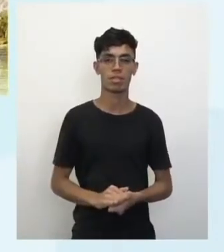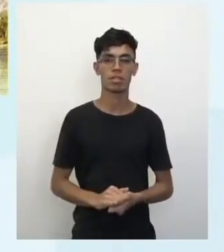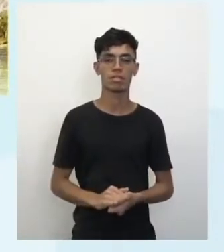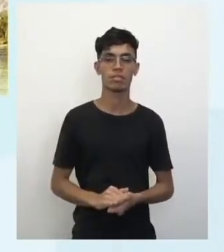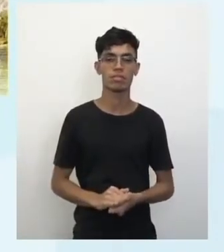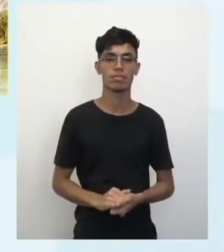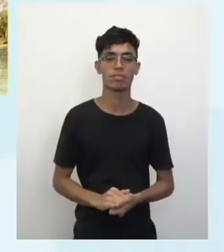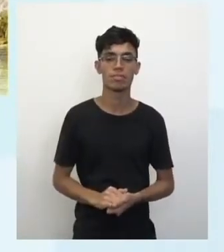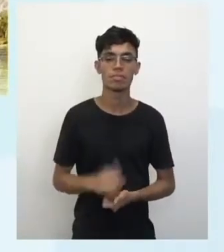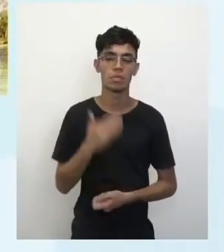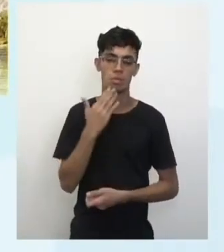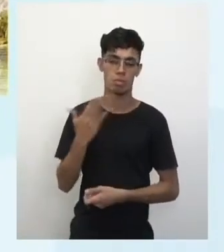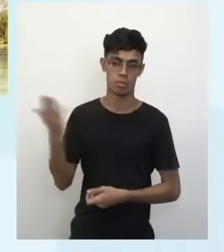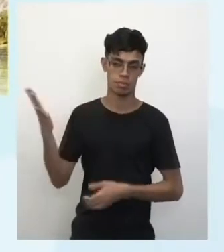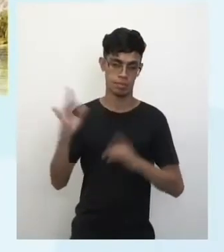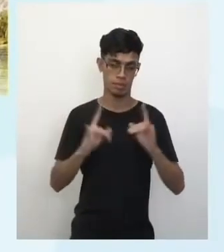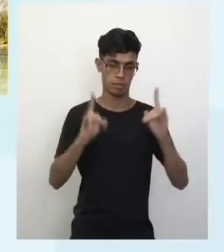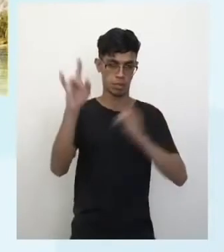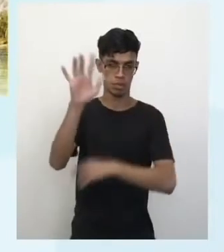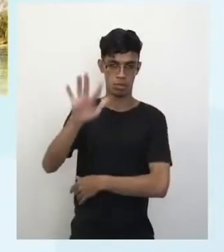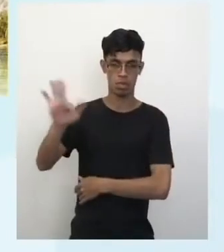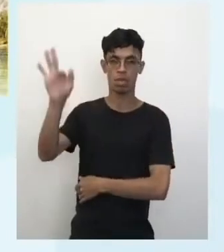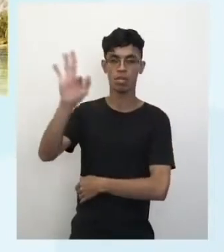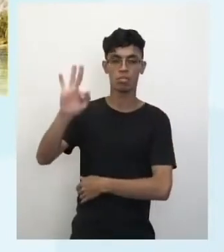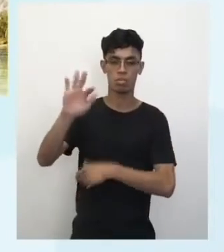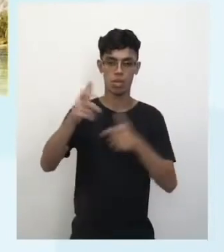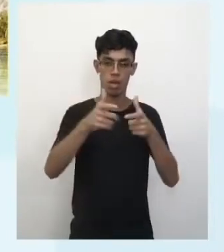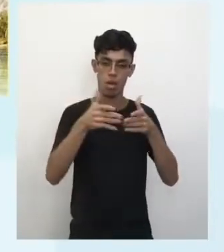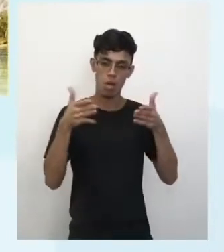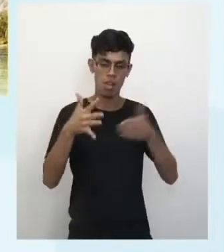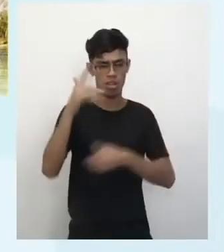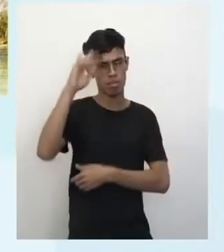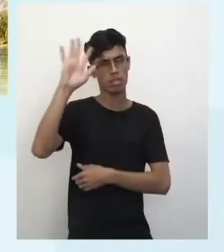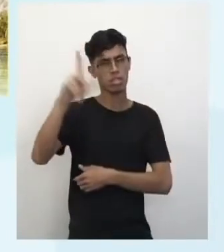ou pelo menos um prédio, né, que eu imagino que deve ter um campus muito maior, e